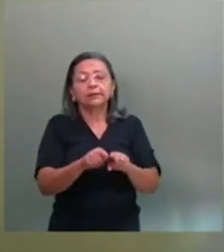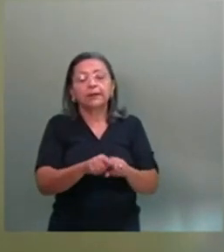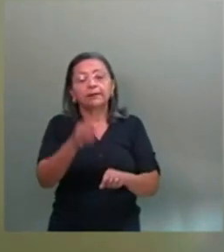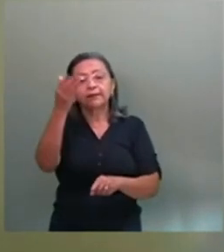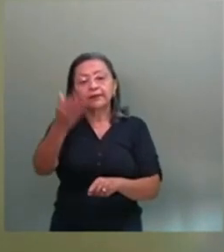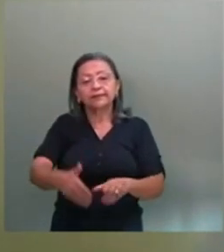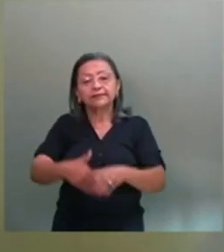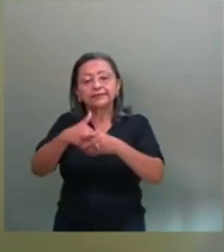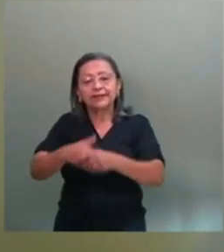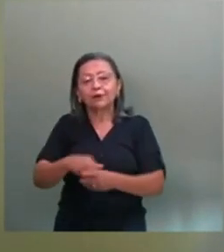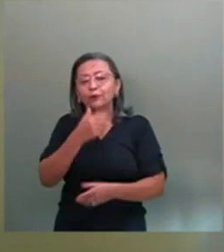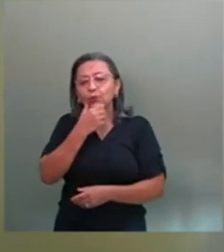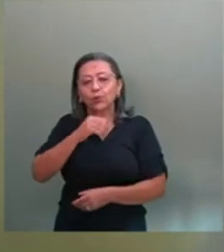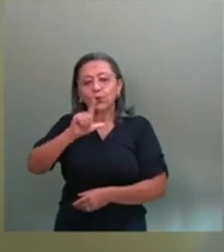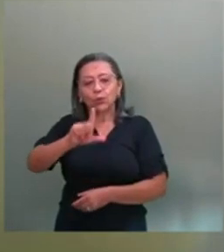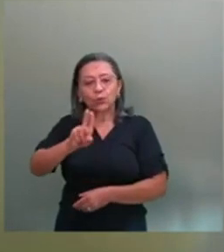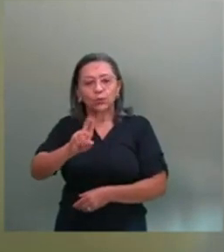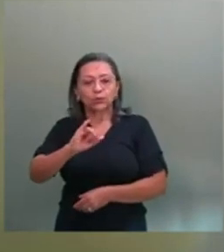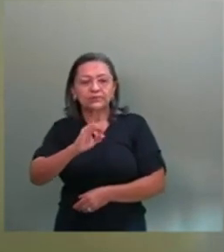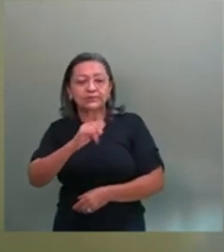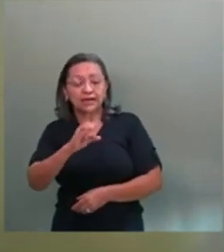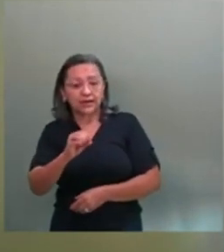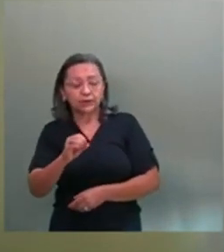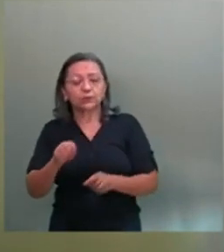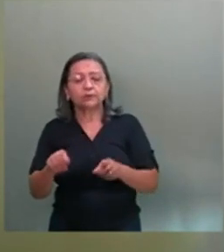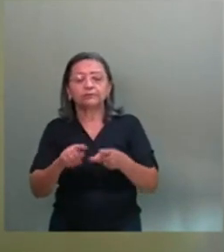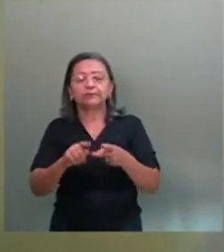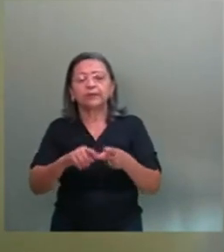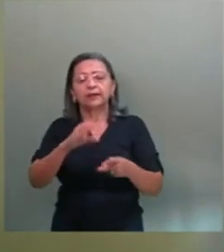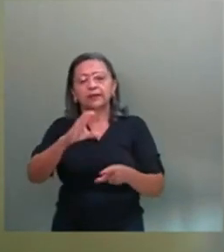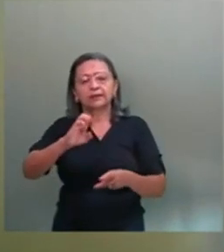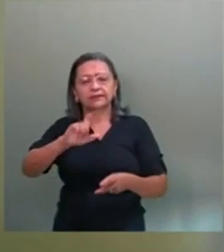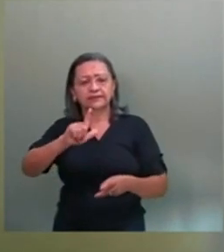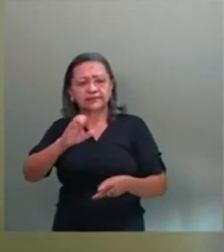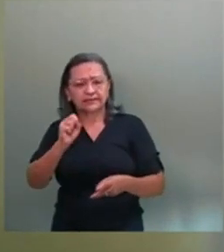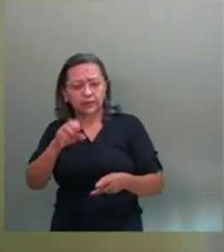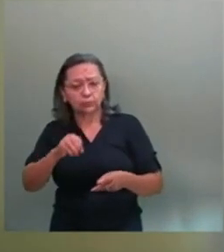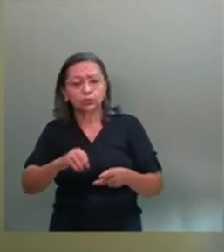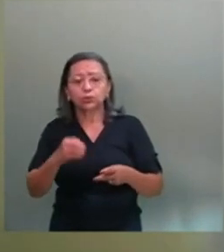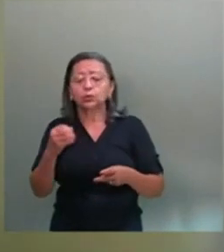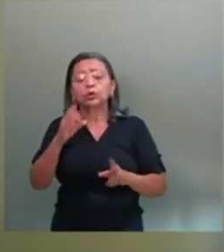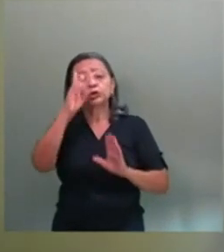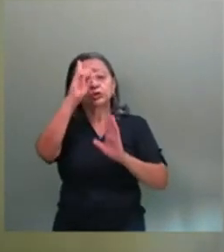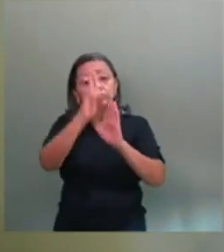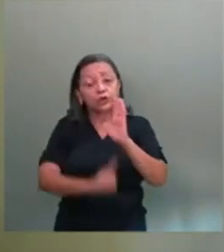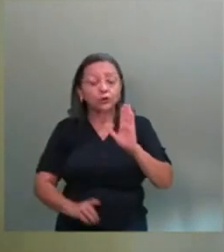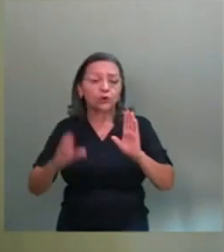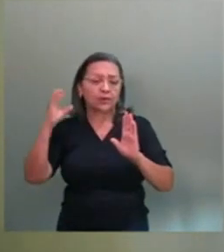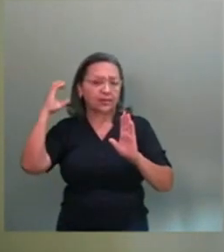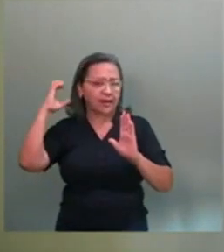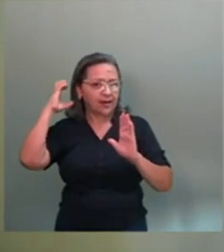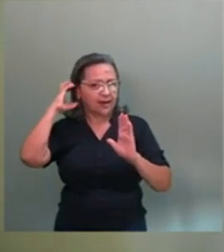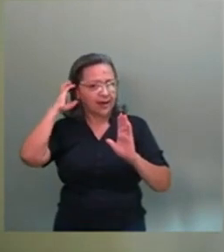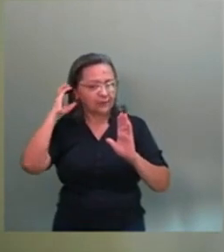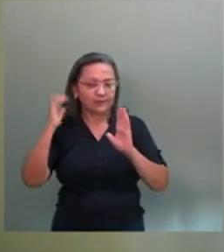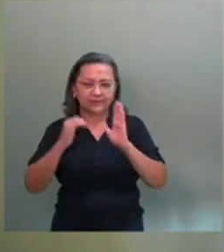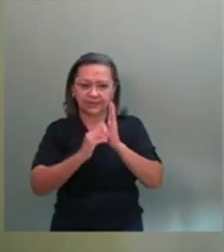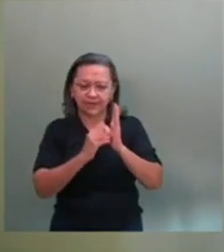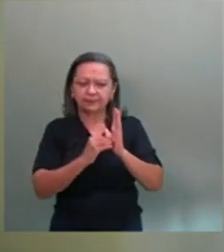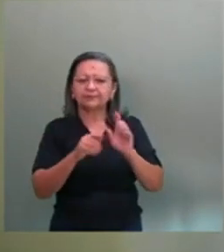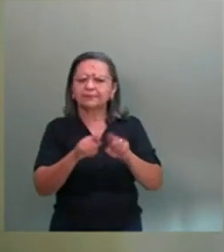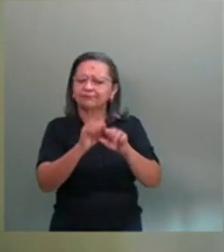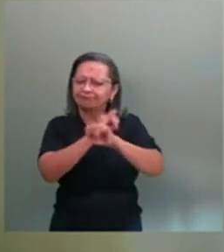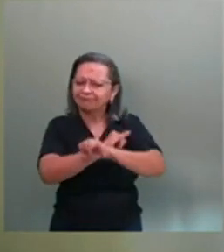Luciano Rodrigues, ao Celso Cavalcante Júnior, que é o diretor da Rádio Senado. Dizer que